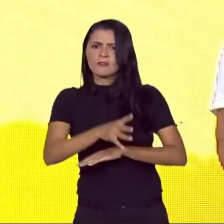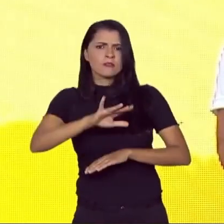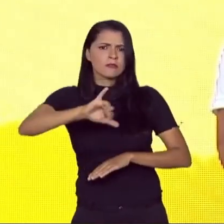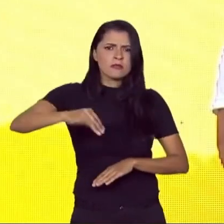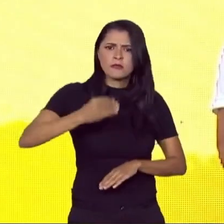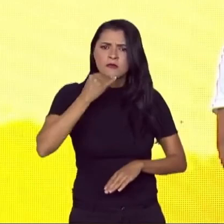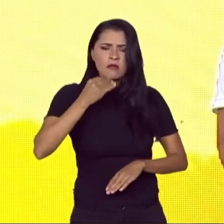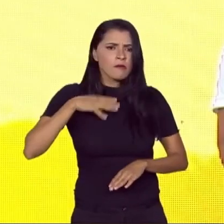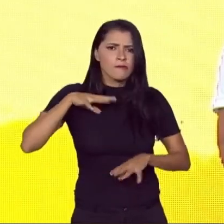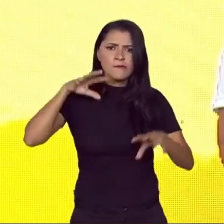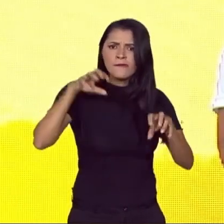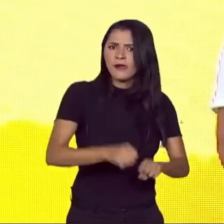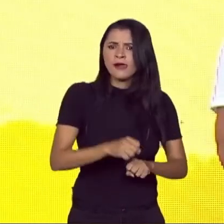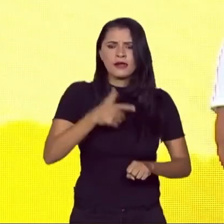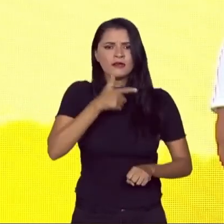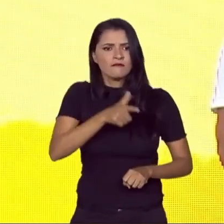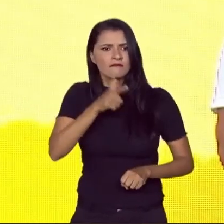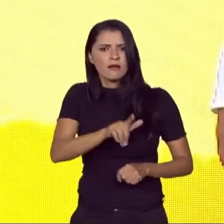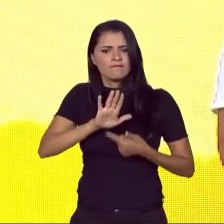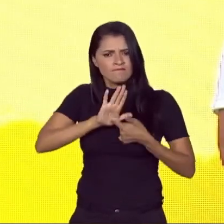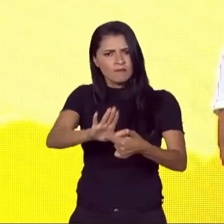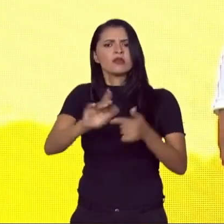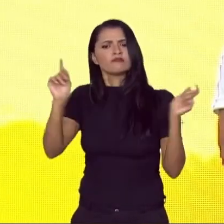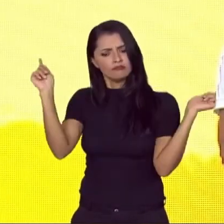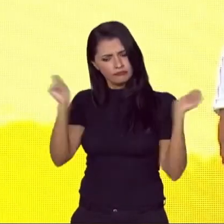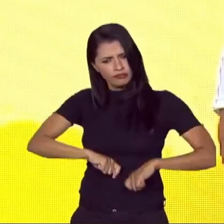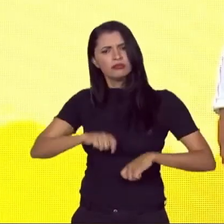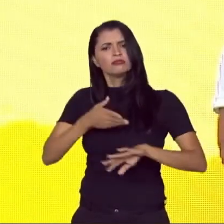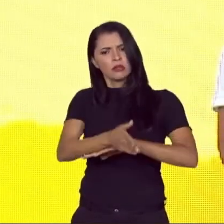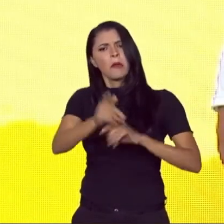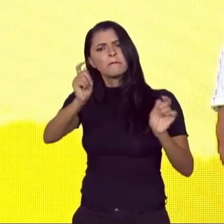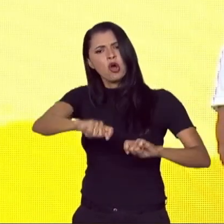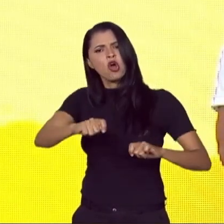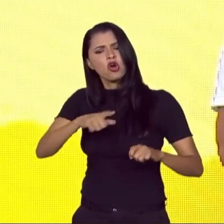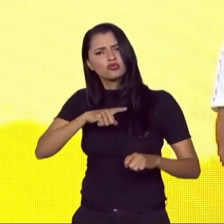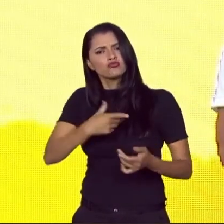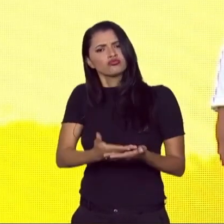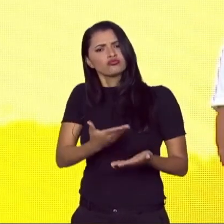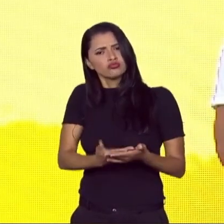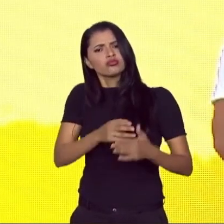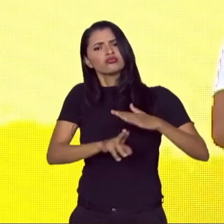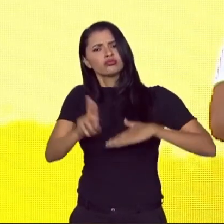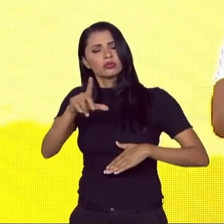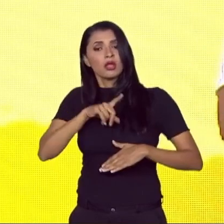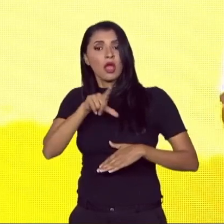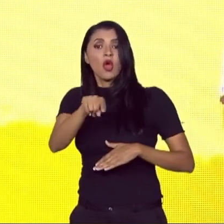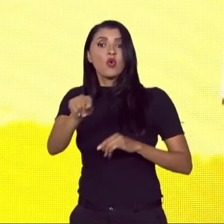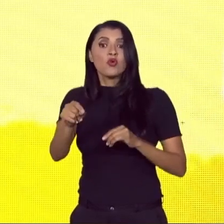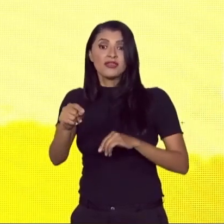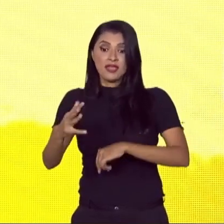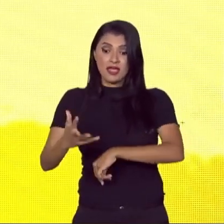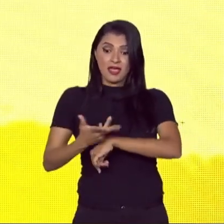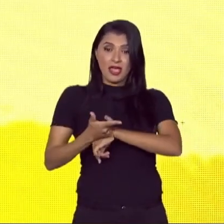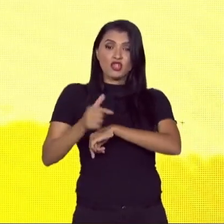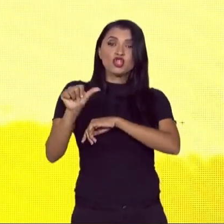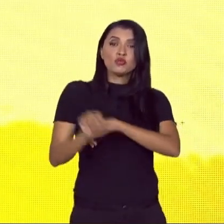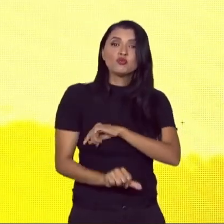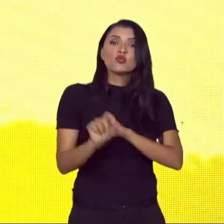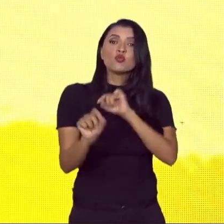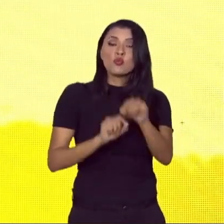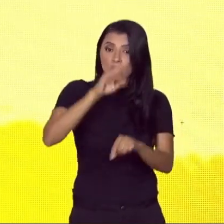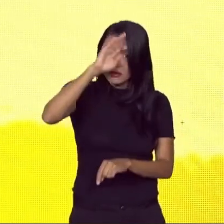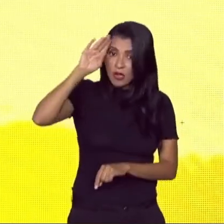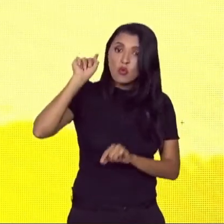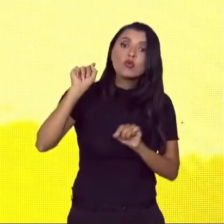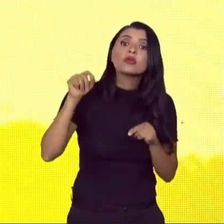a oportunidade de demonstrar a capacidade de estar onde estão. O que faz cair a qualidade acadêmica?